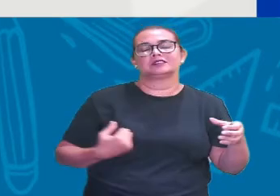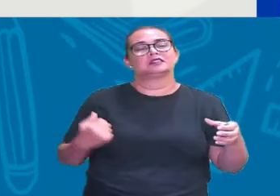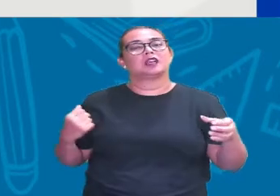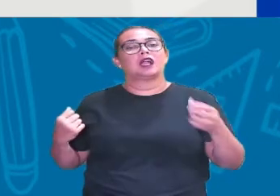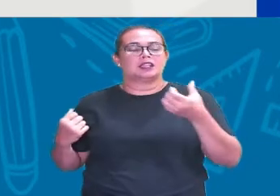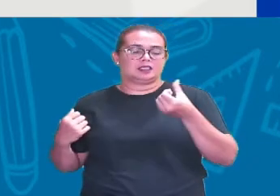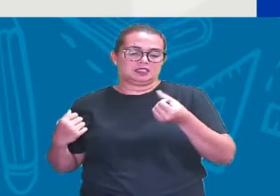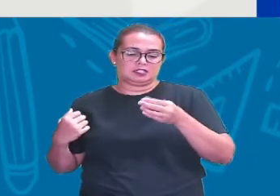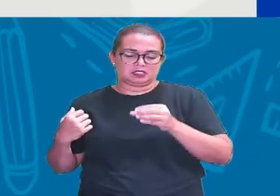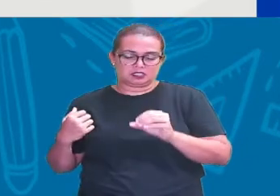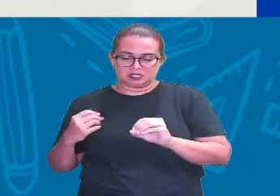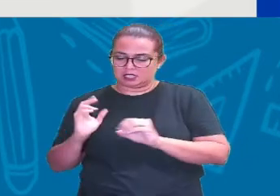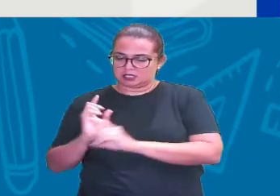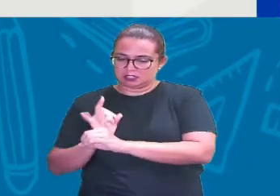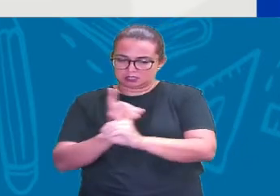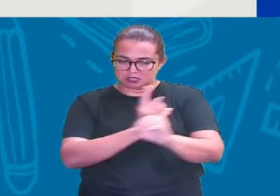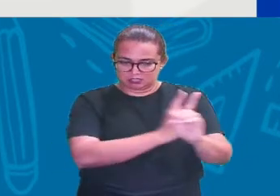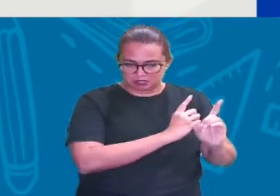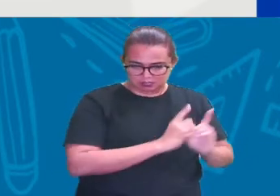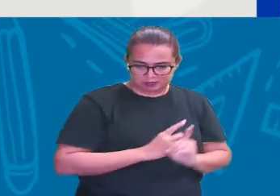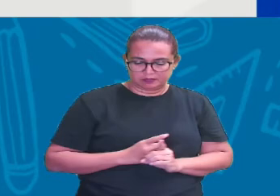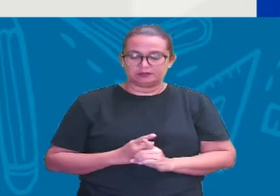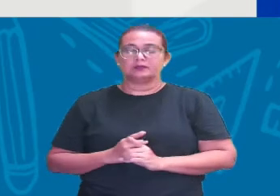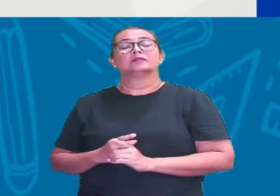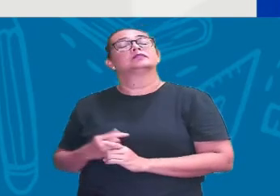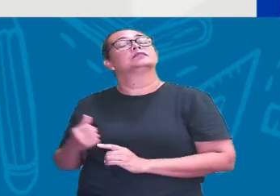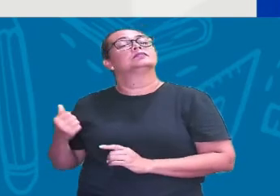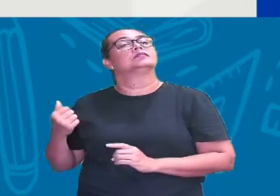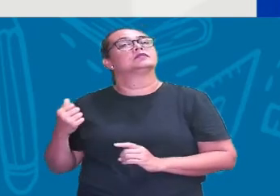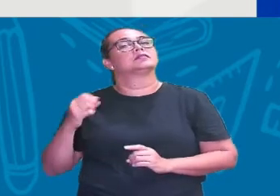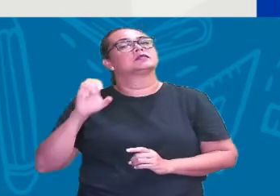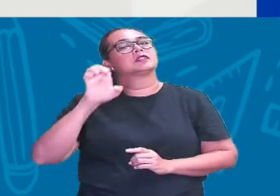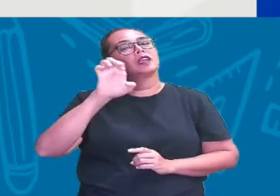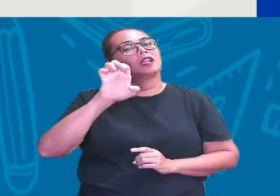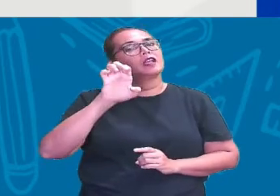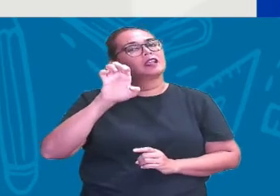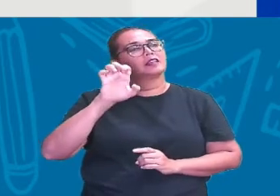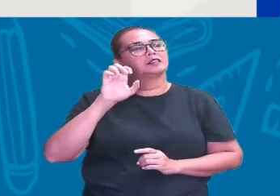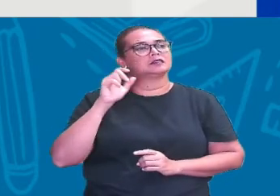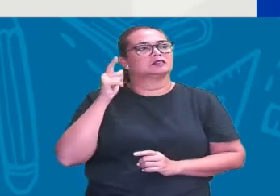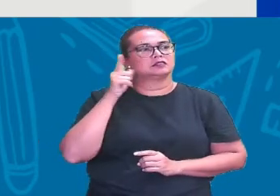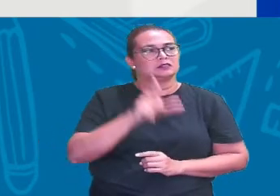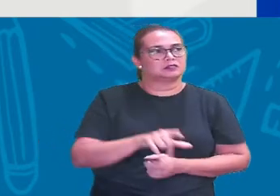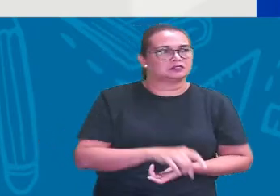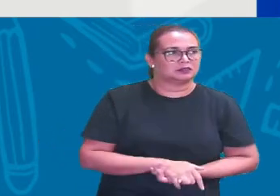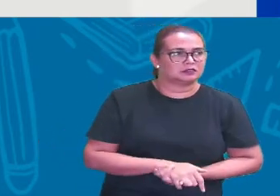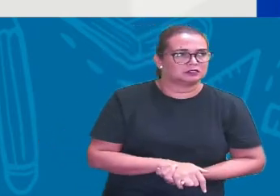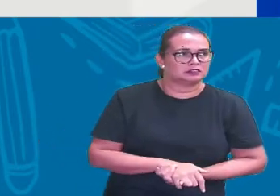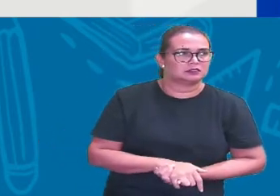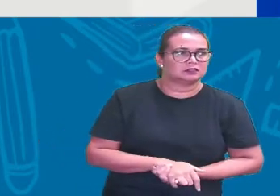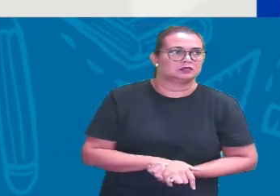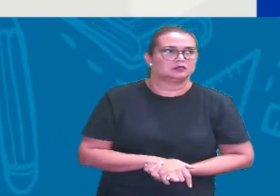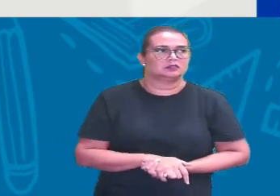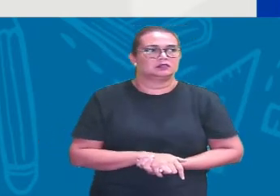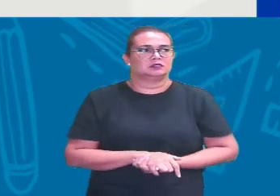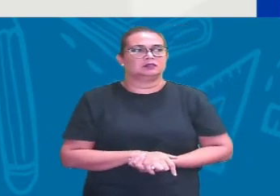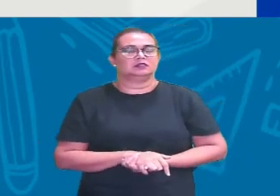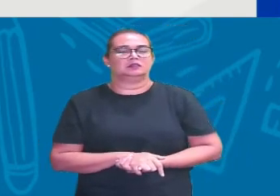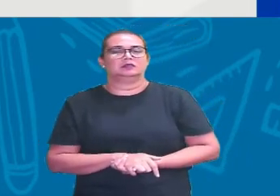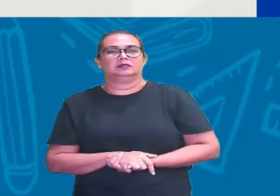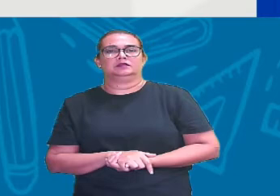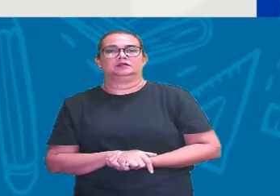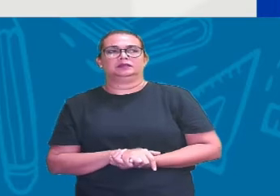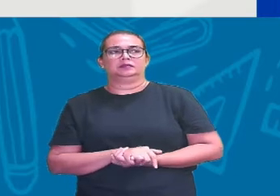botõezinhos. Então, nossa resposta vai ser letra E, 62. Tá certo? Então, 60 do MMC e